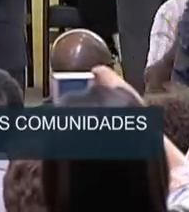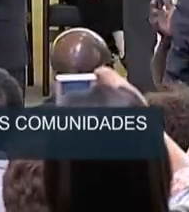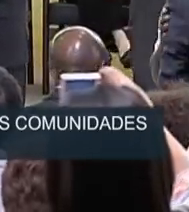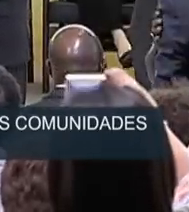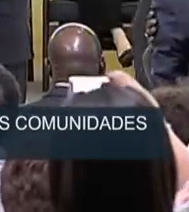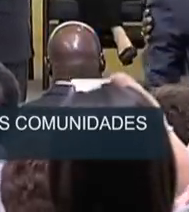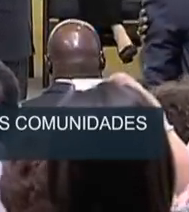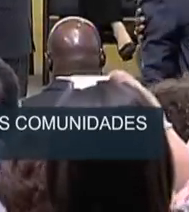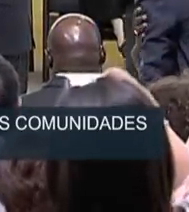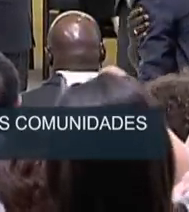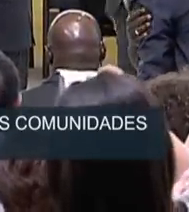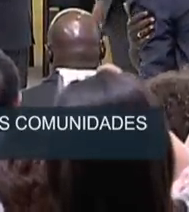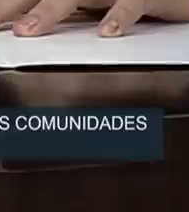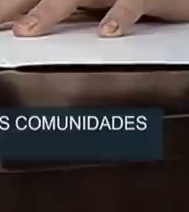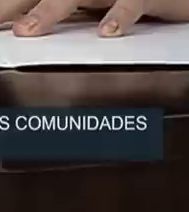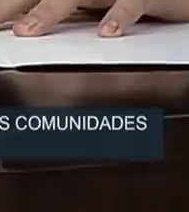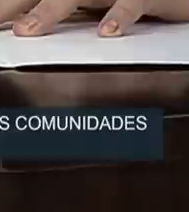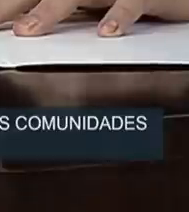Araújo